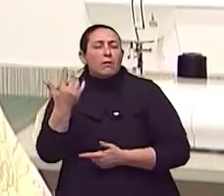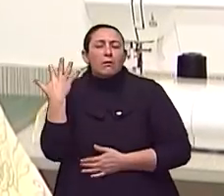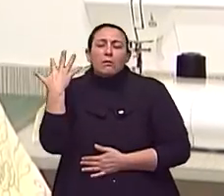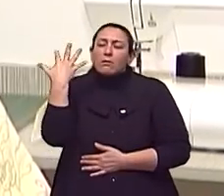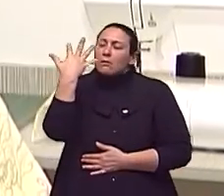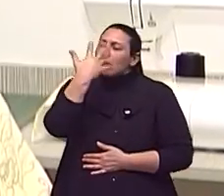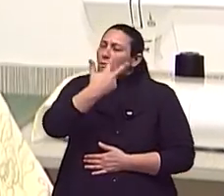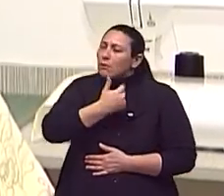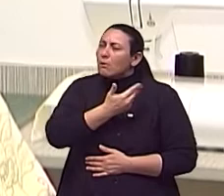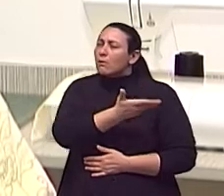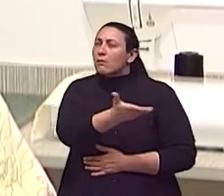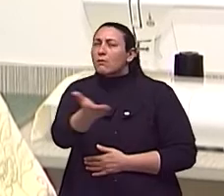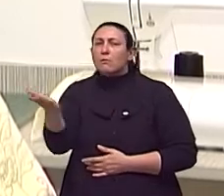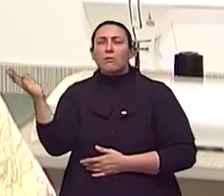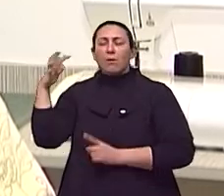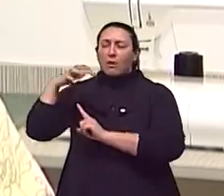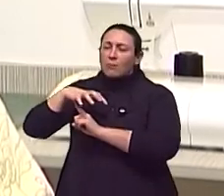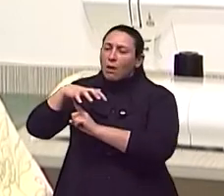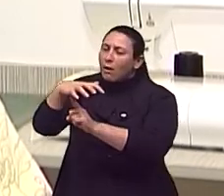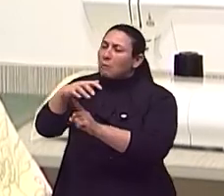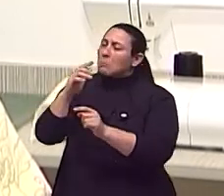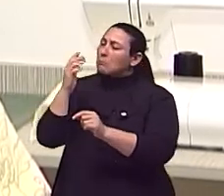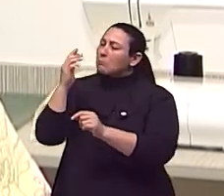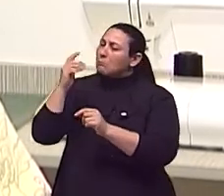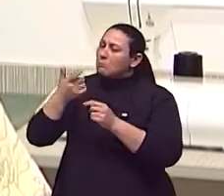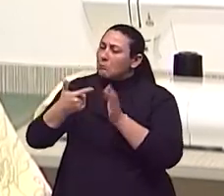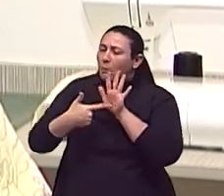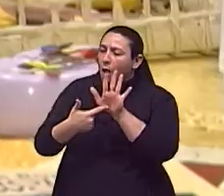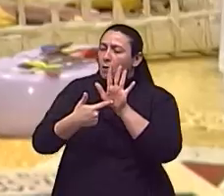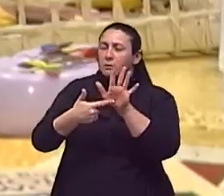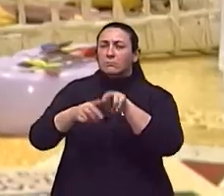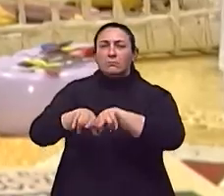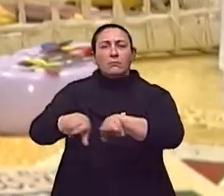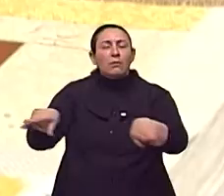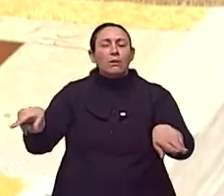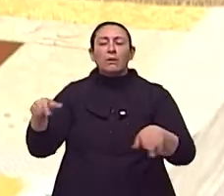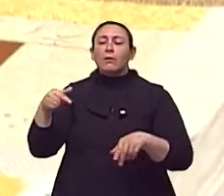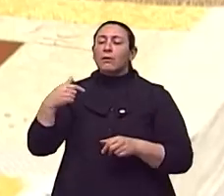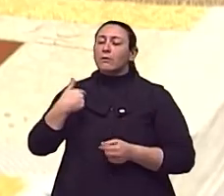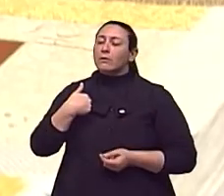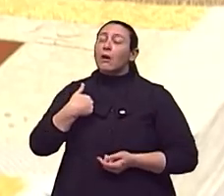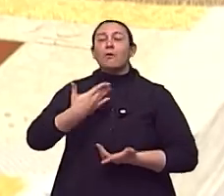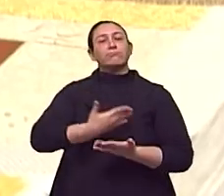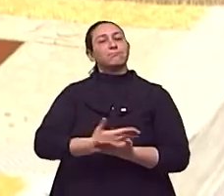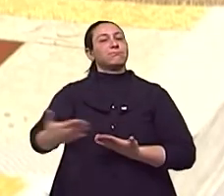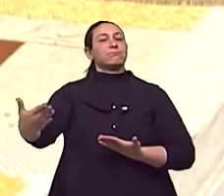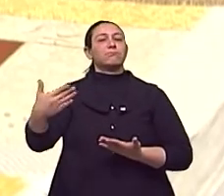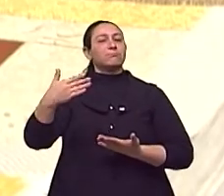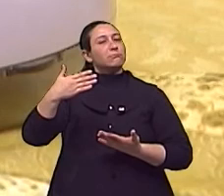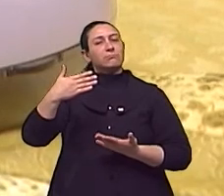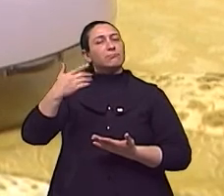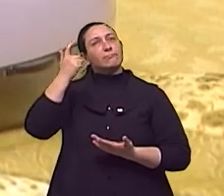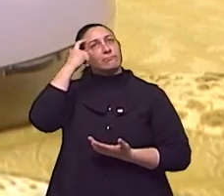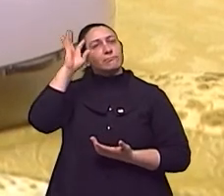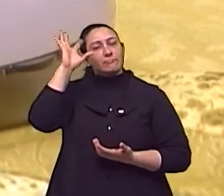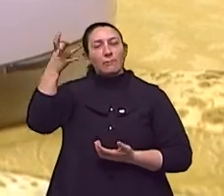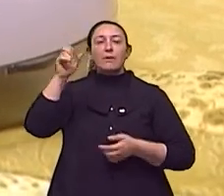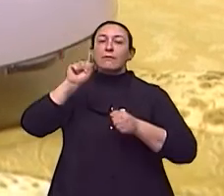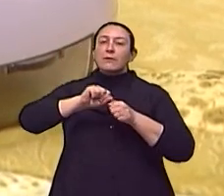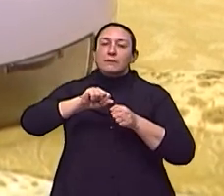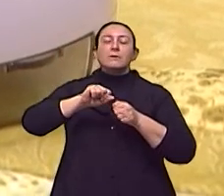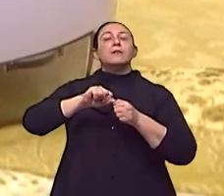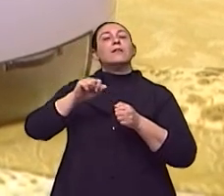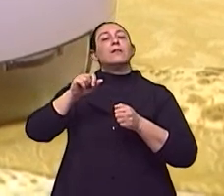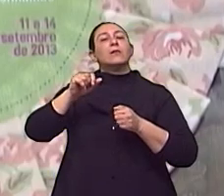muito bonito e vi um trabalho lá eu achei tão lindo e comecei a fazer então o básico da